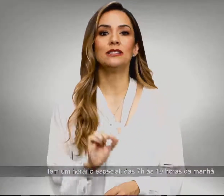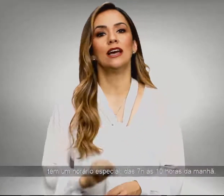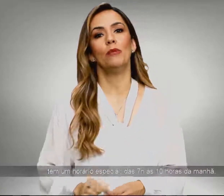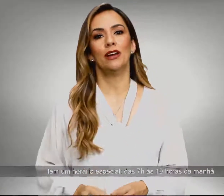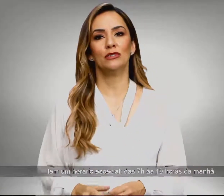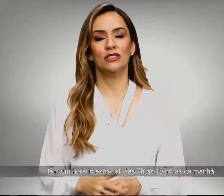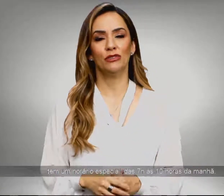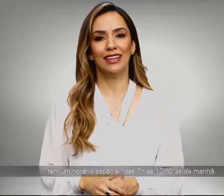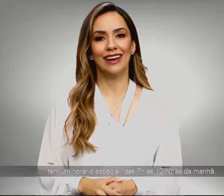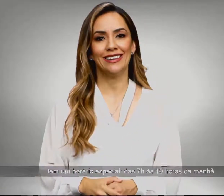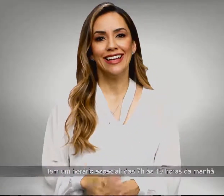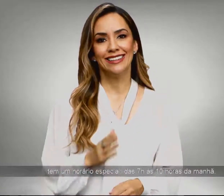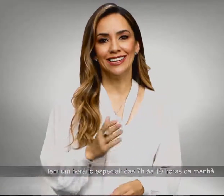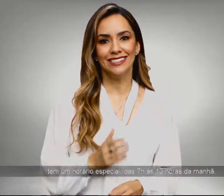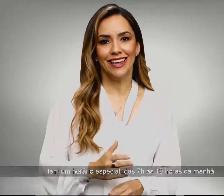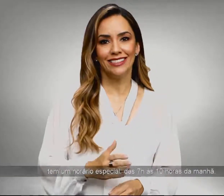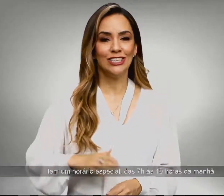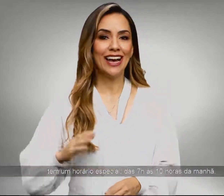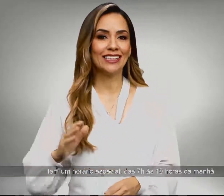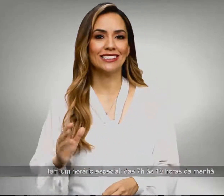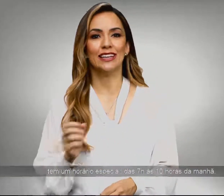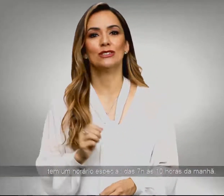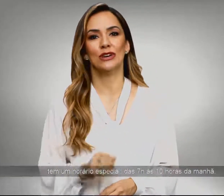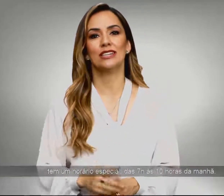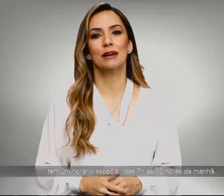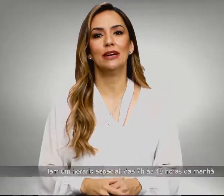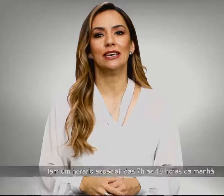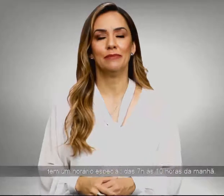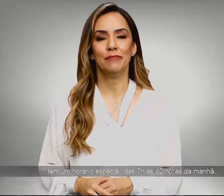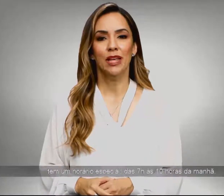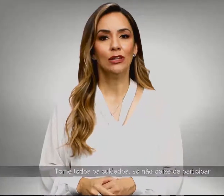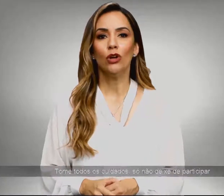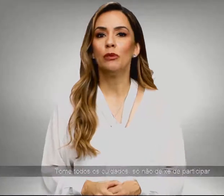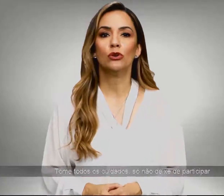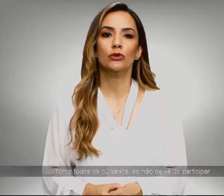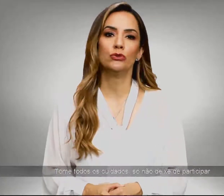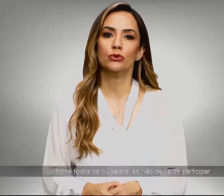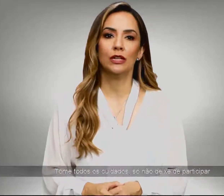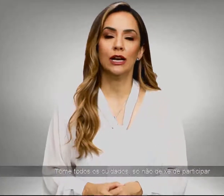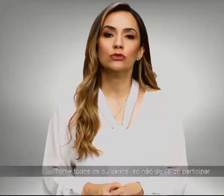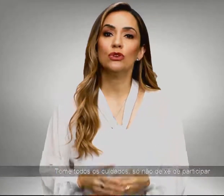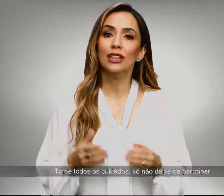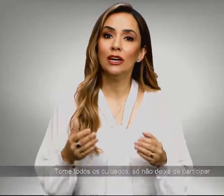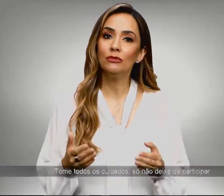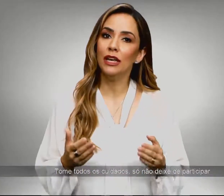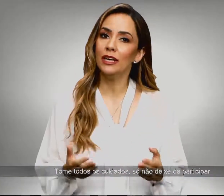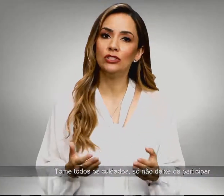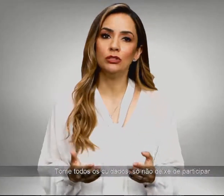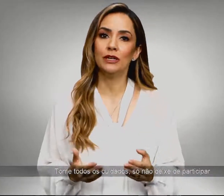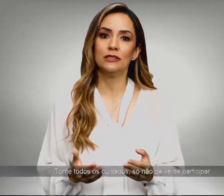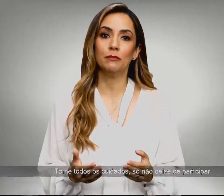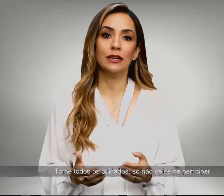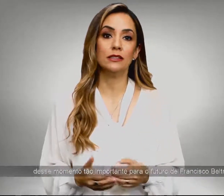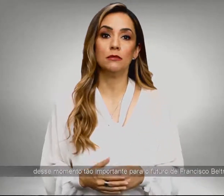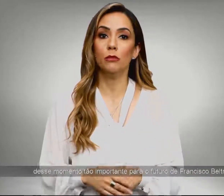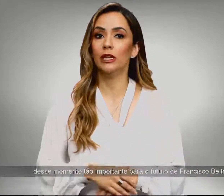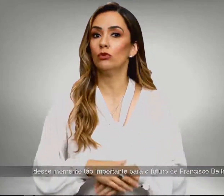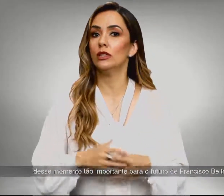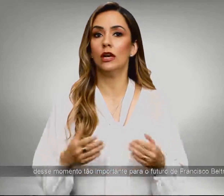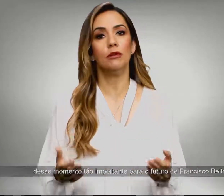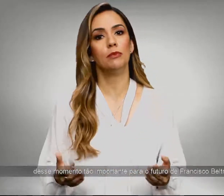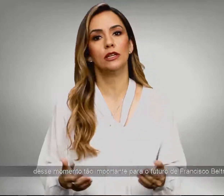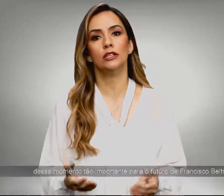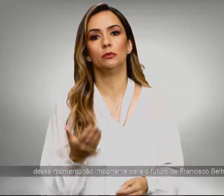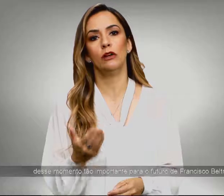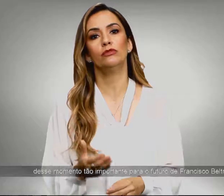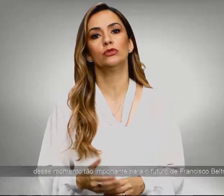horário especial para você votar, das 7 às 10 horas da manhã. Tome todos os cuidados, só não deixe de participar desse